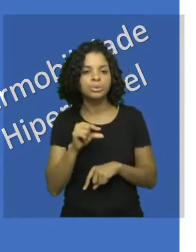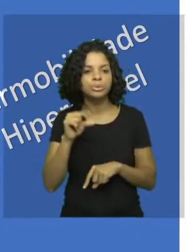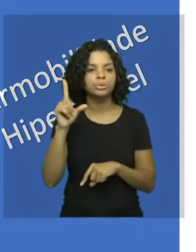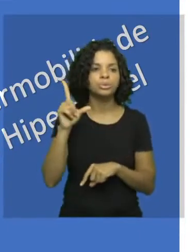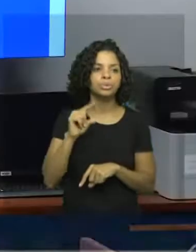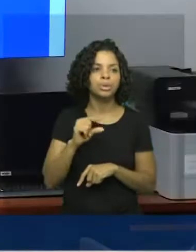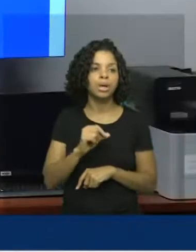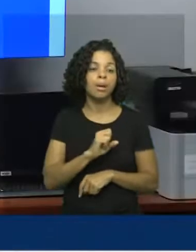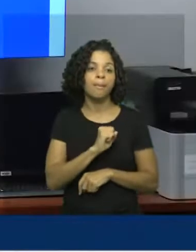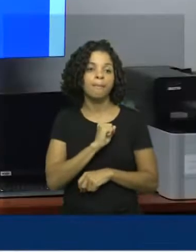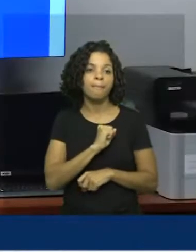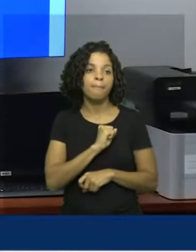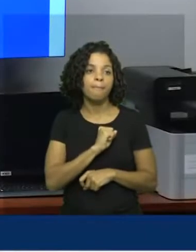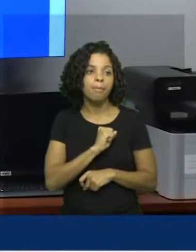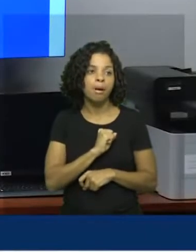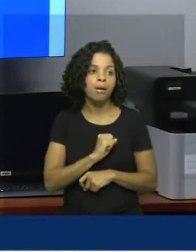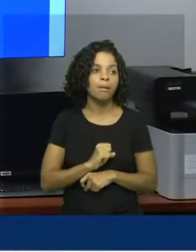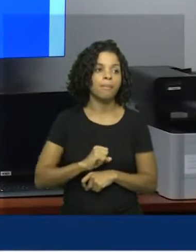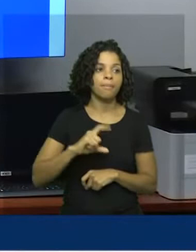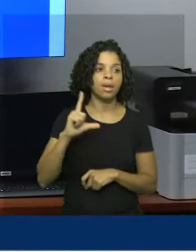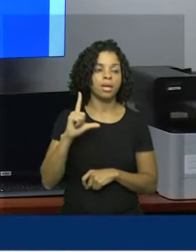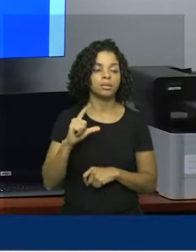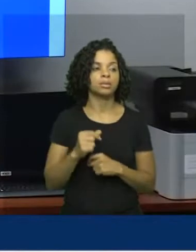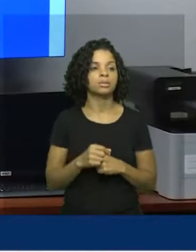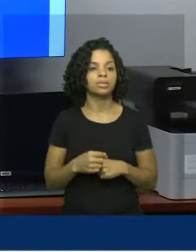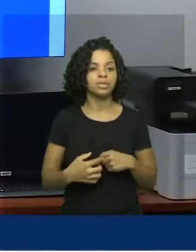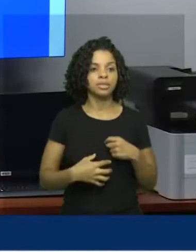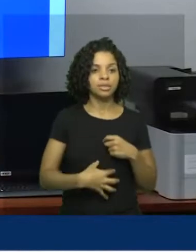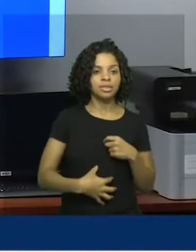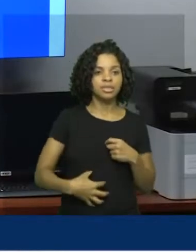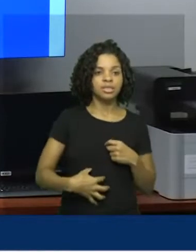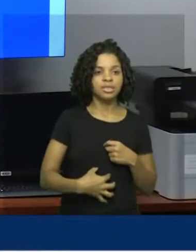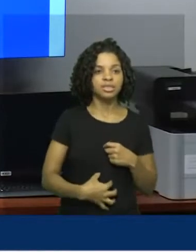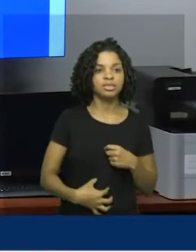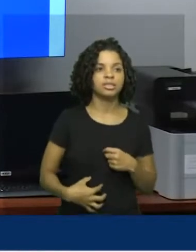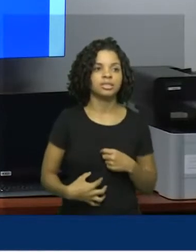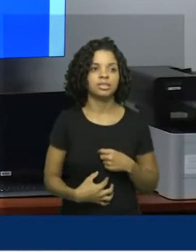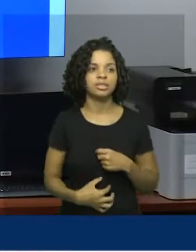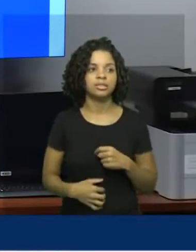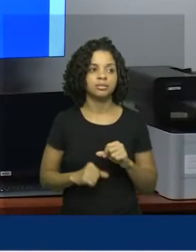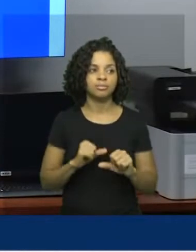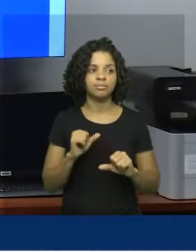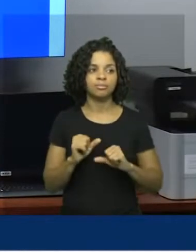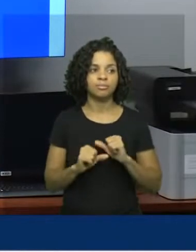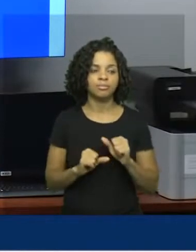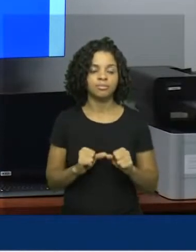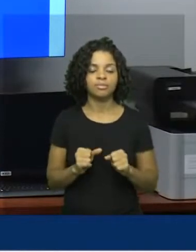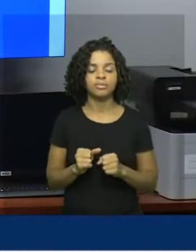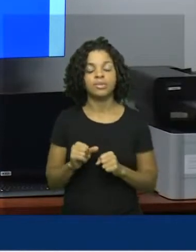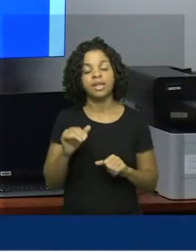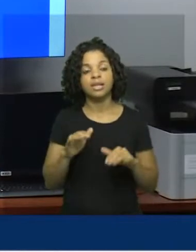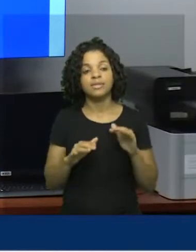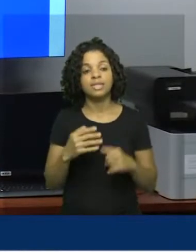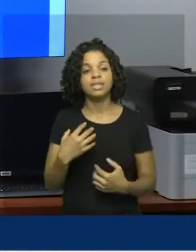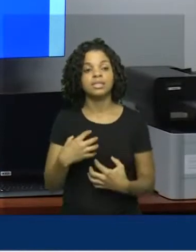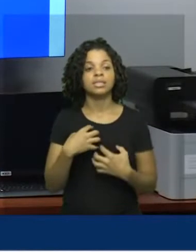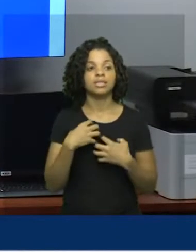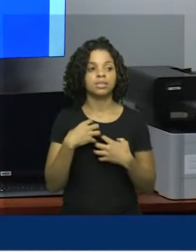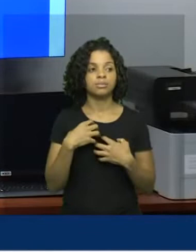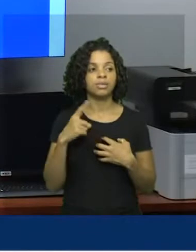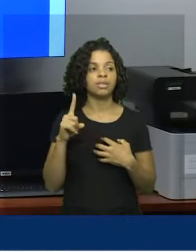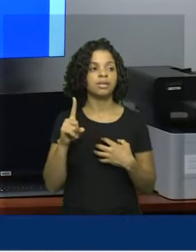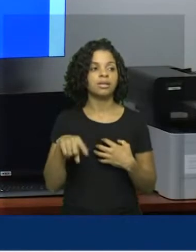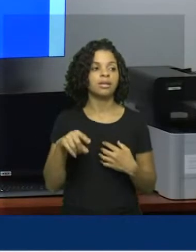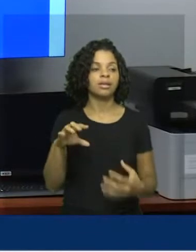cardíaco, alterações no intestino. Muitas vezes, esses sintomas estão atrelados também ao que a gente